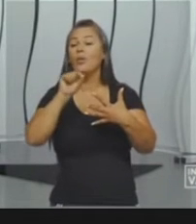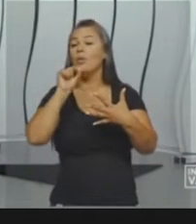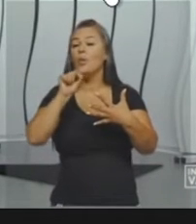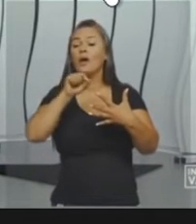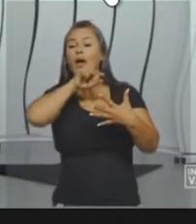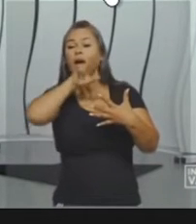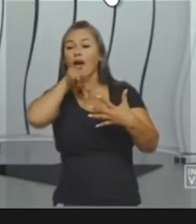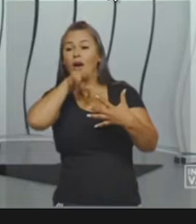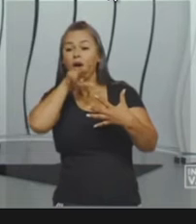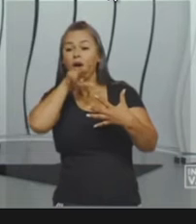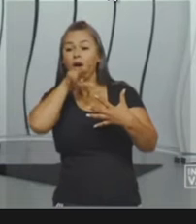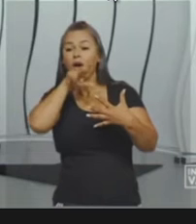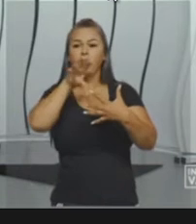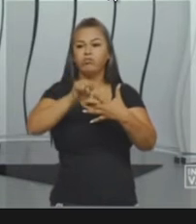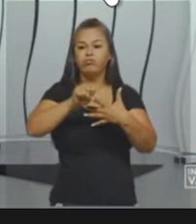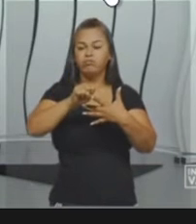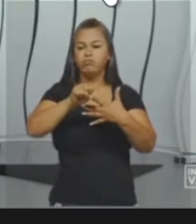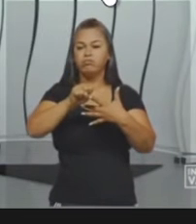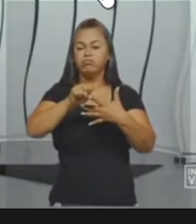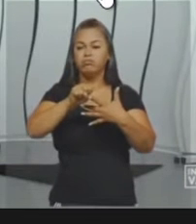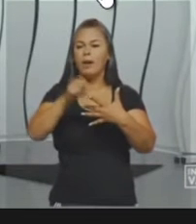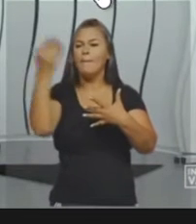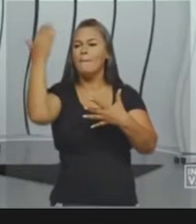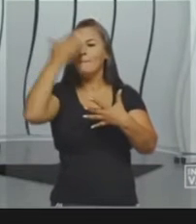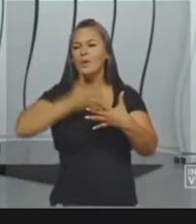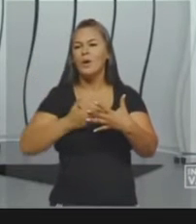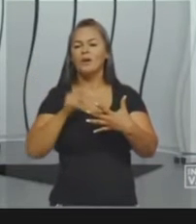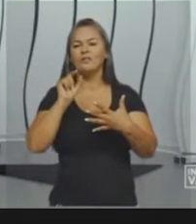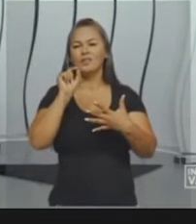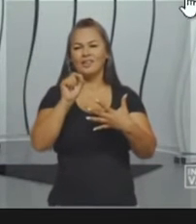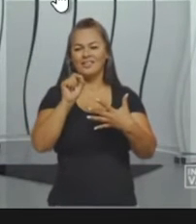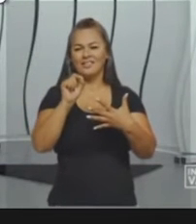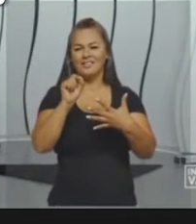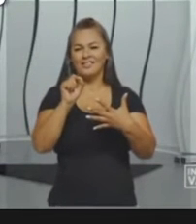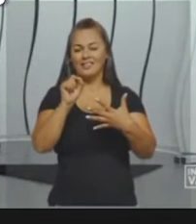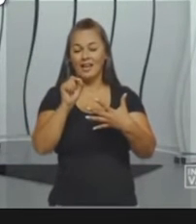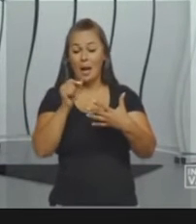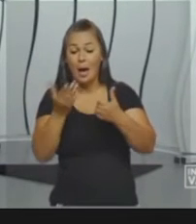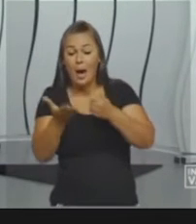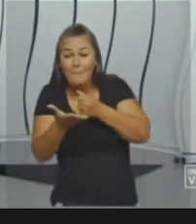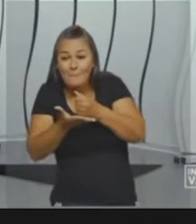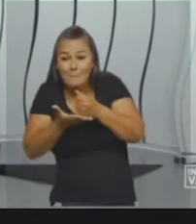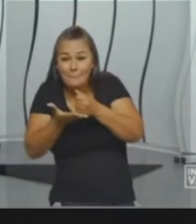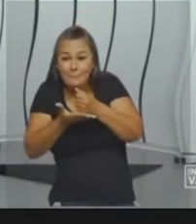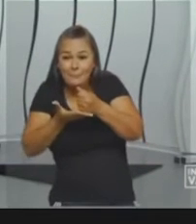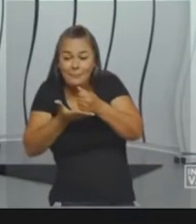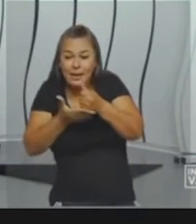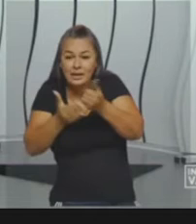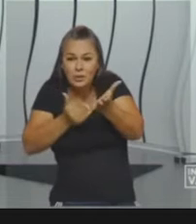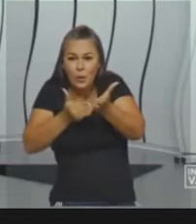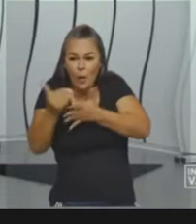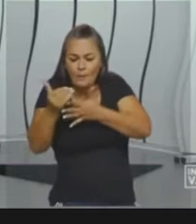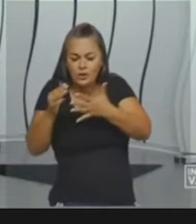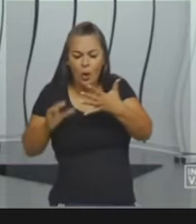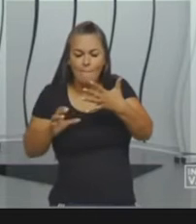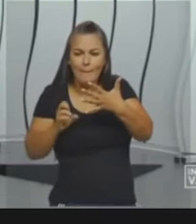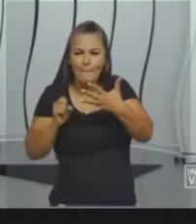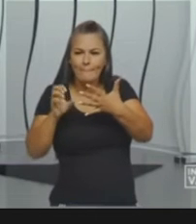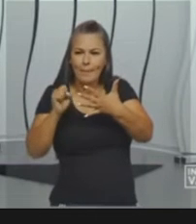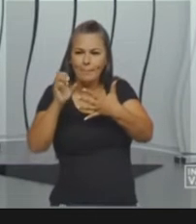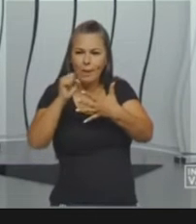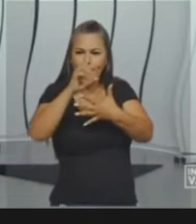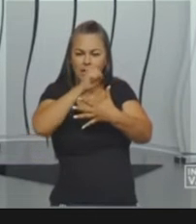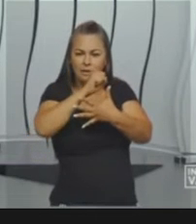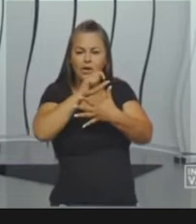para se alimentar no sapo. O que isso mostra? Que o capim, ou seja, a planta, é a base da cadeia alimentar, é a base da vida,